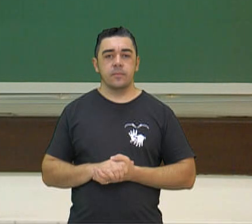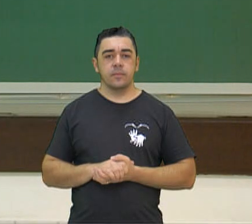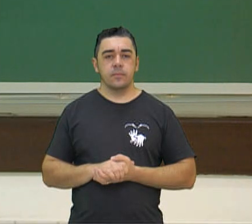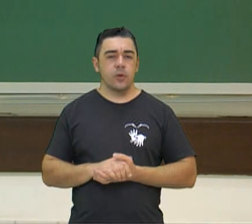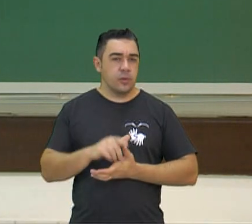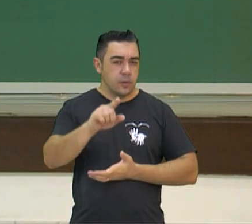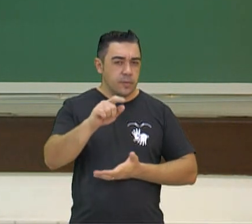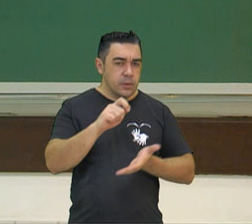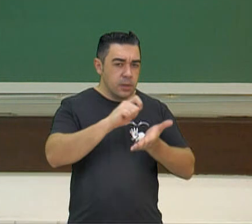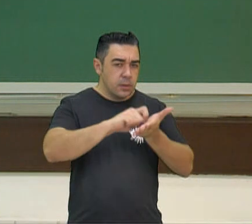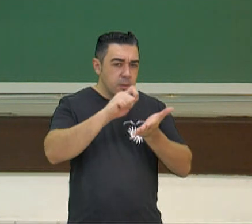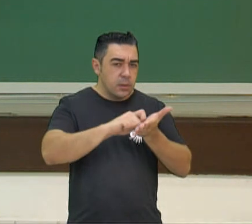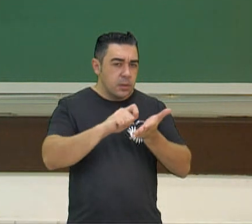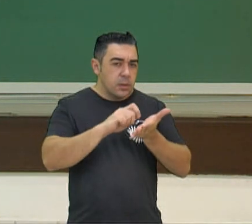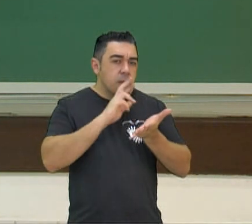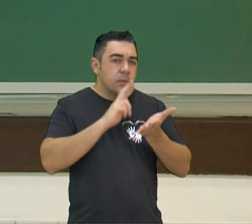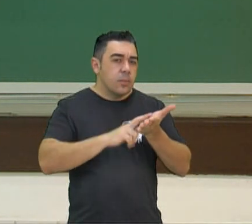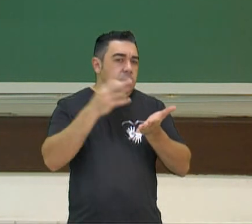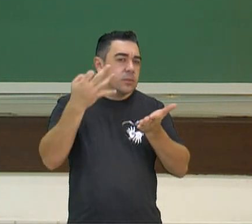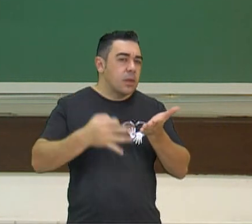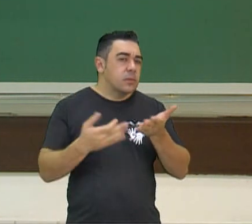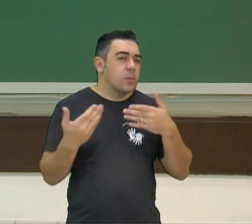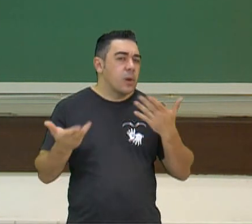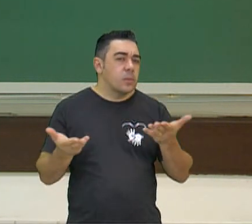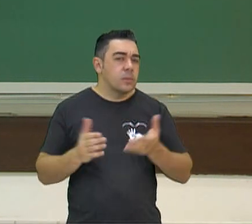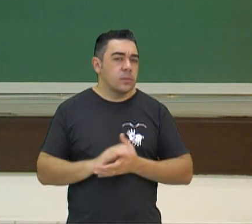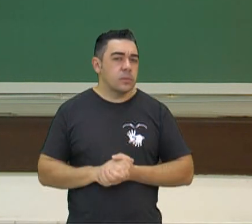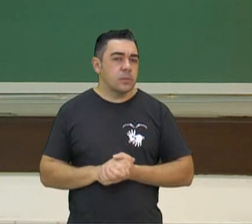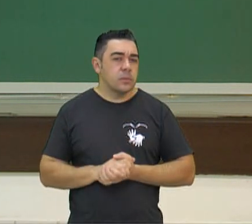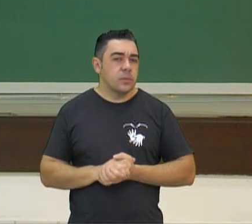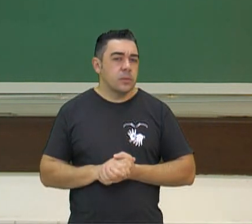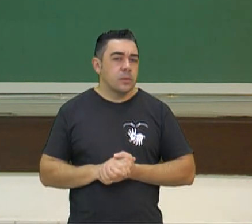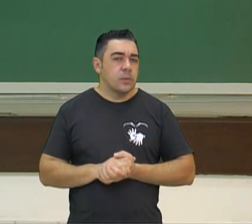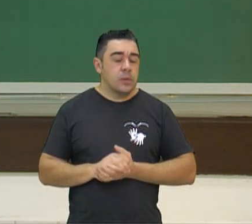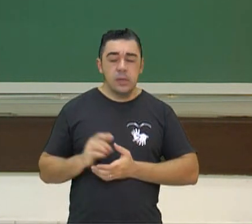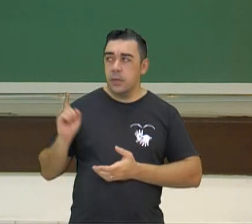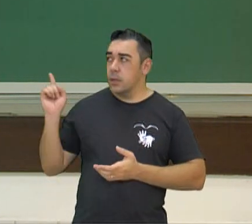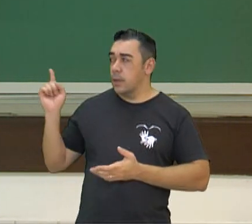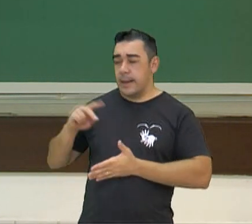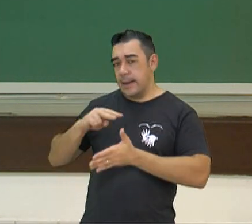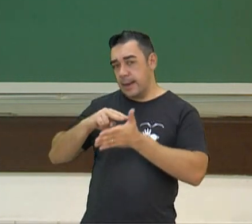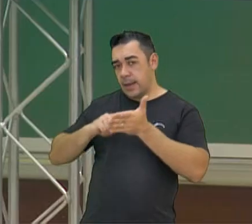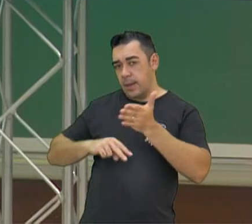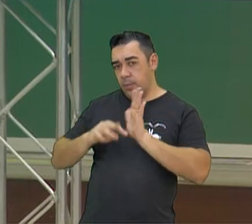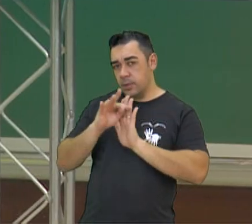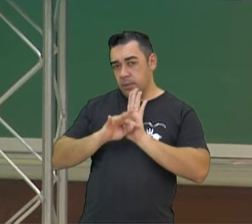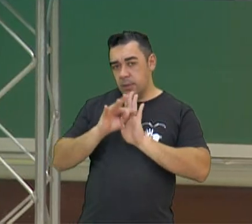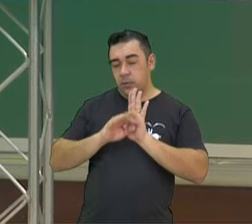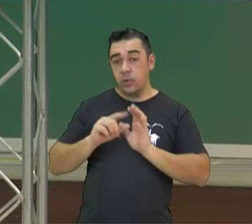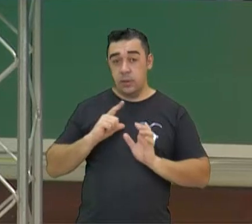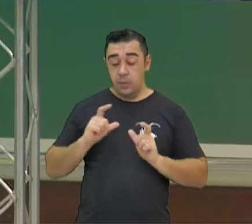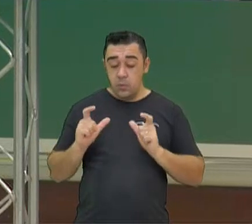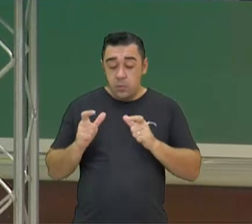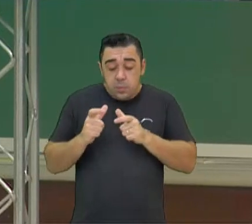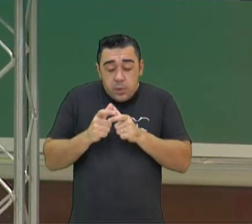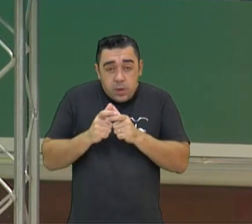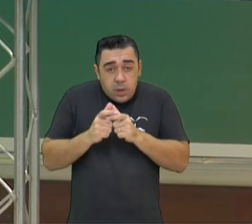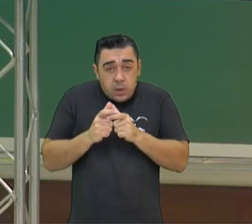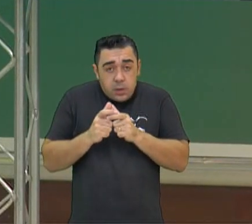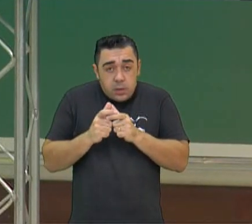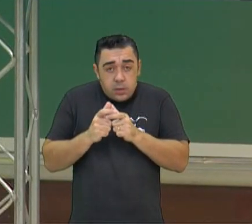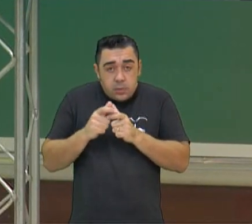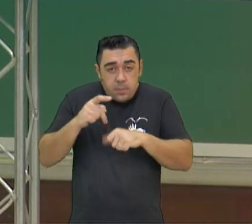O que você marcou como resposta para a pequena república muçulmana, que é foco